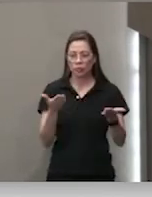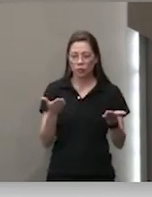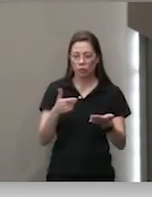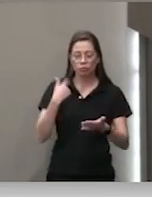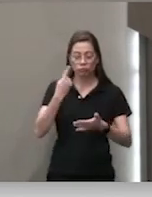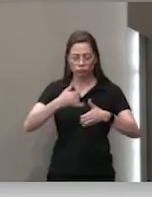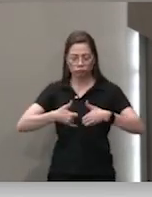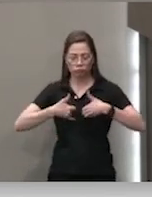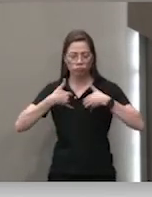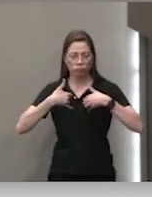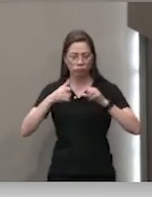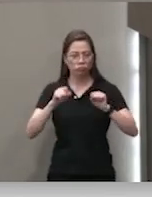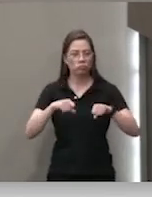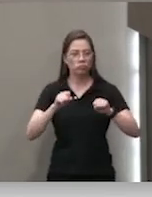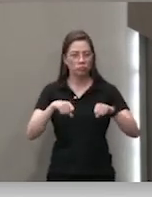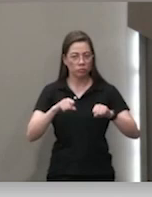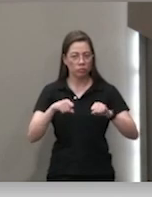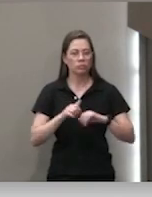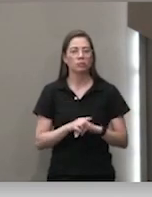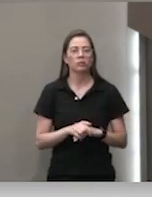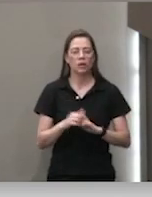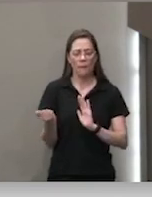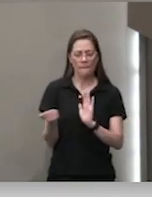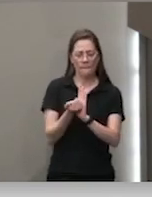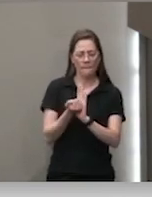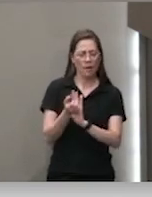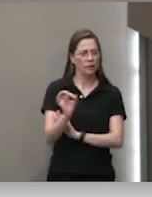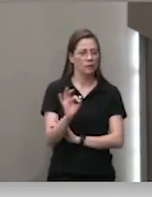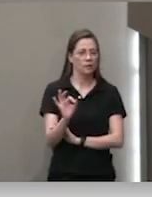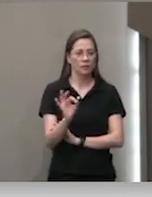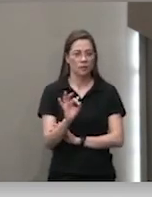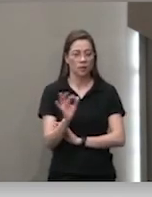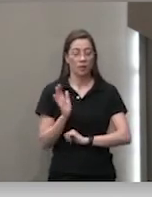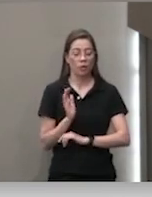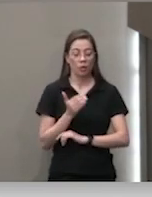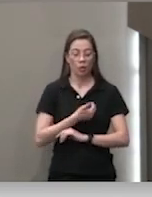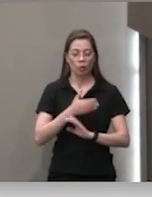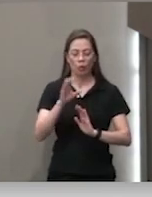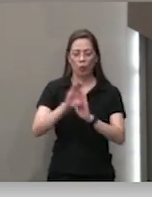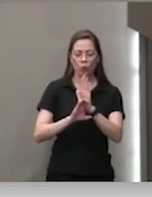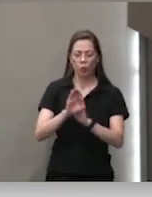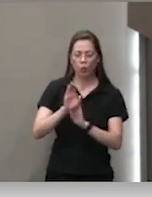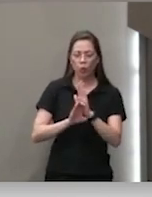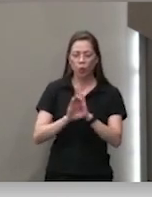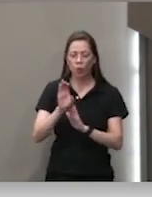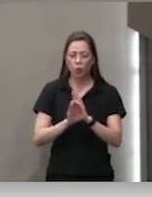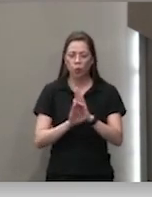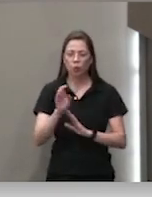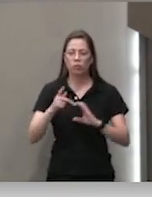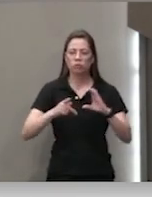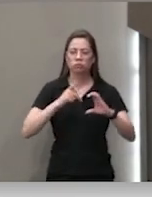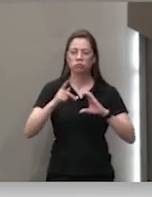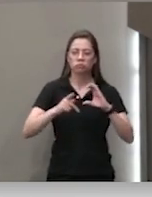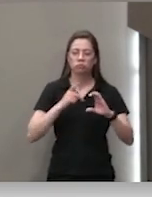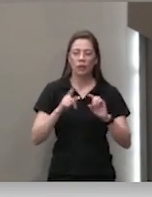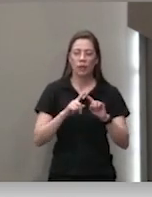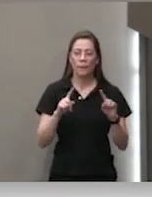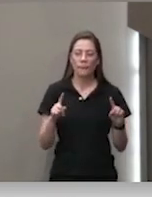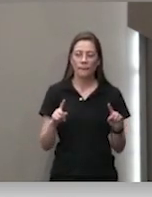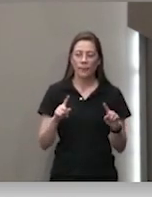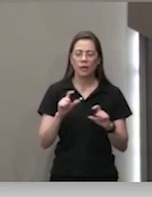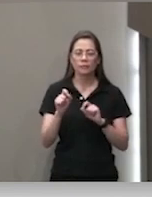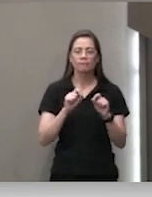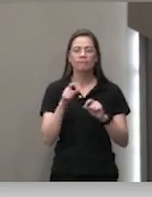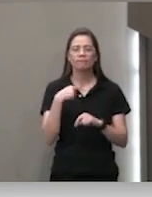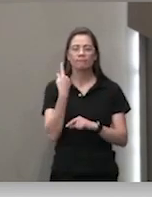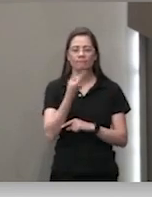muito orgulho, com nenhuma mancha no nosso currículo, na Câmara de Vereadores, mas o que nos deixa